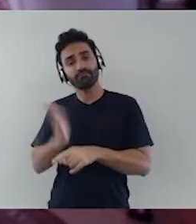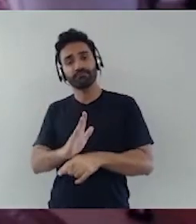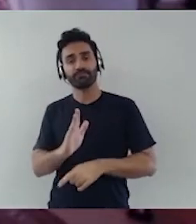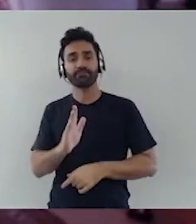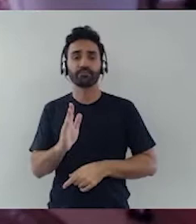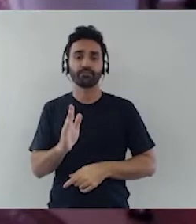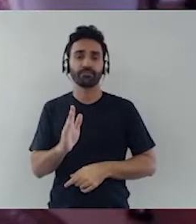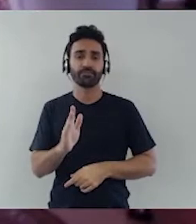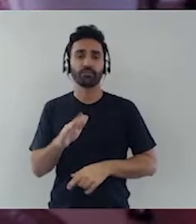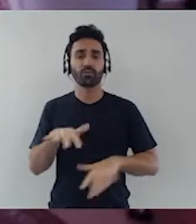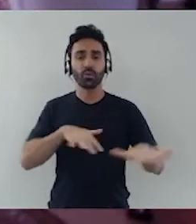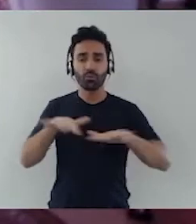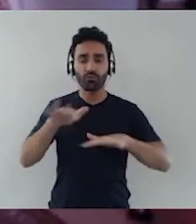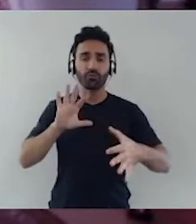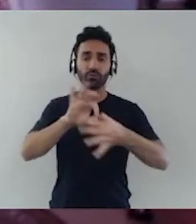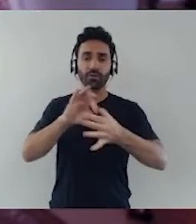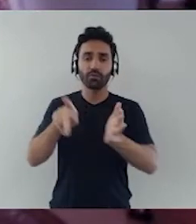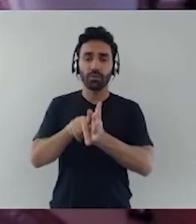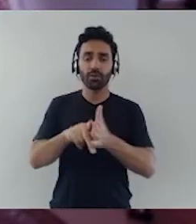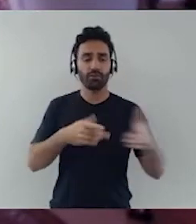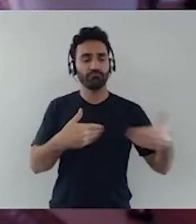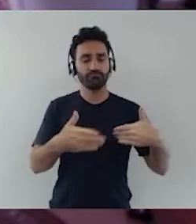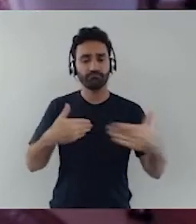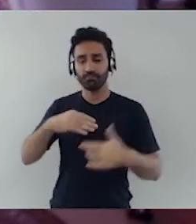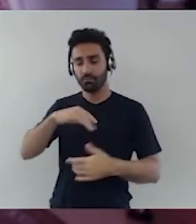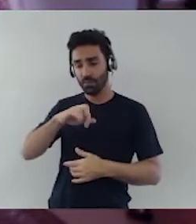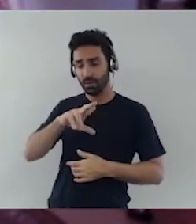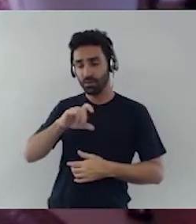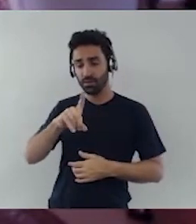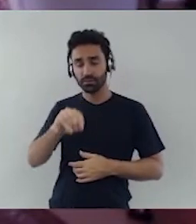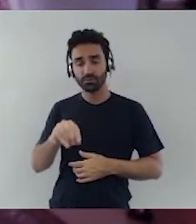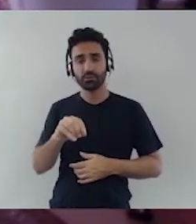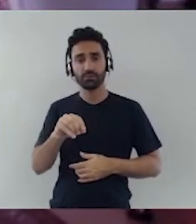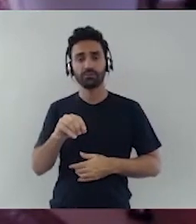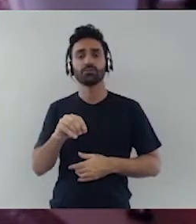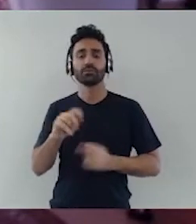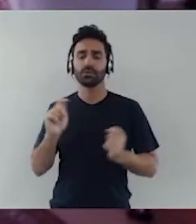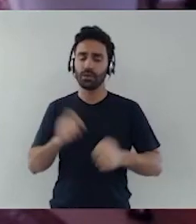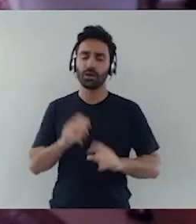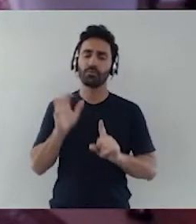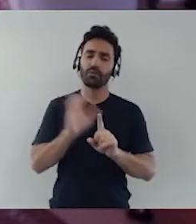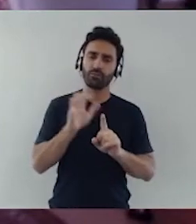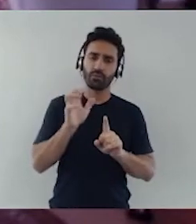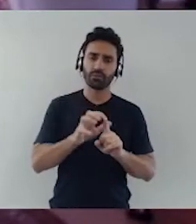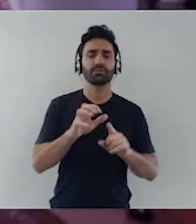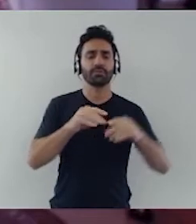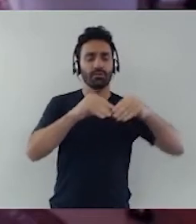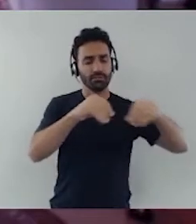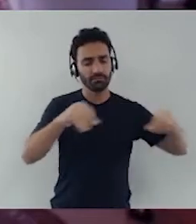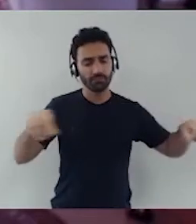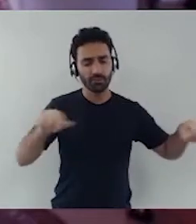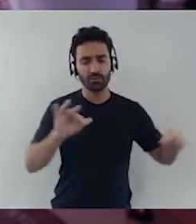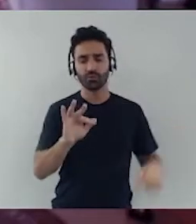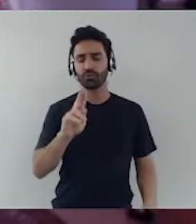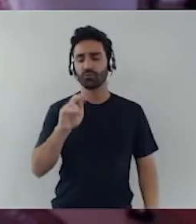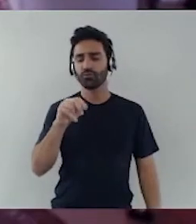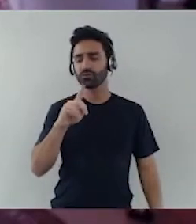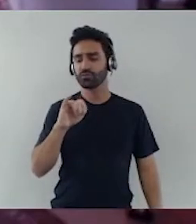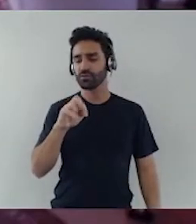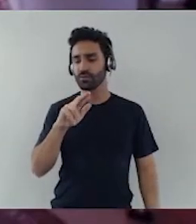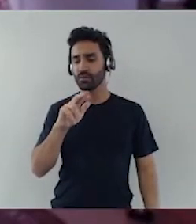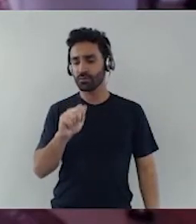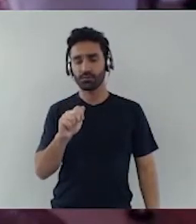os movimentos do mercado e intervindo, quando necessário, na estrutura fundiária e na ordem da propriedade